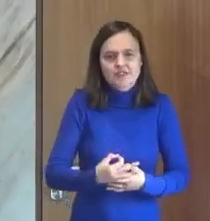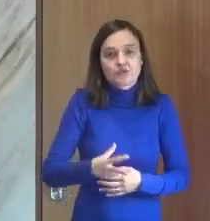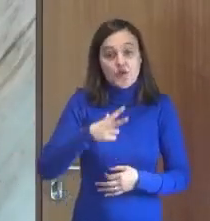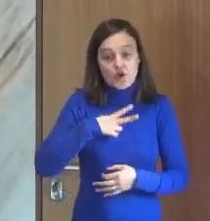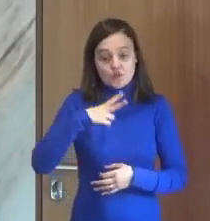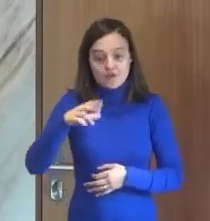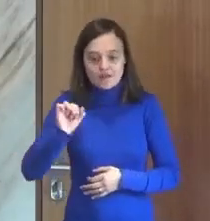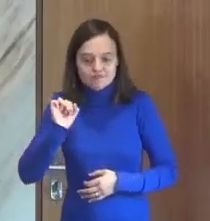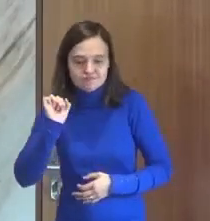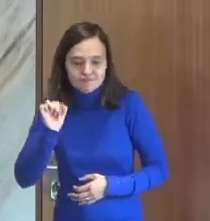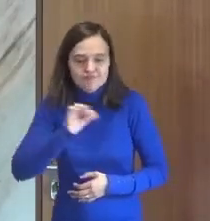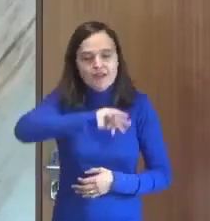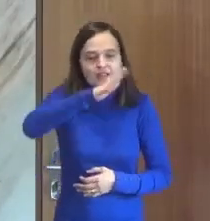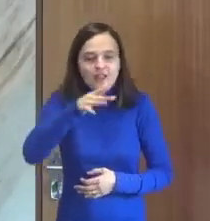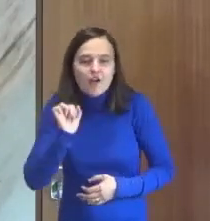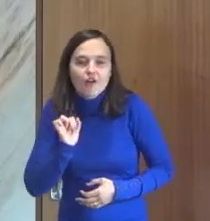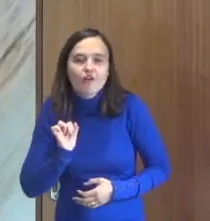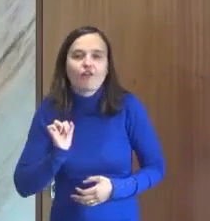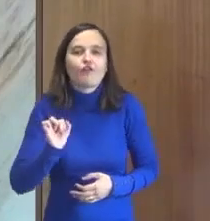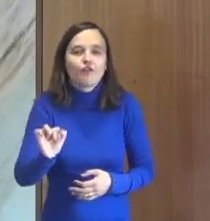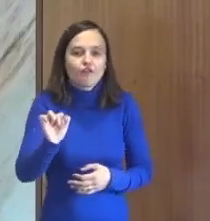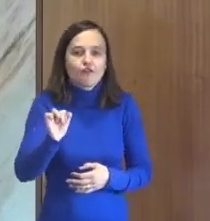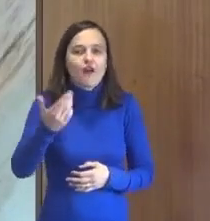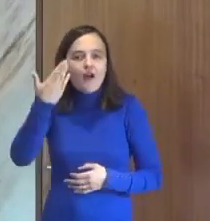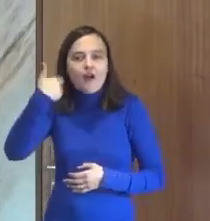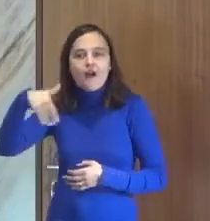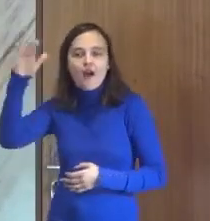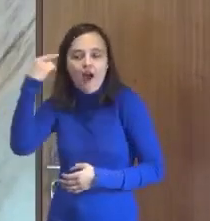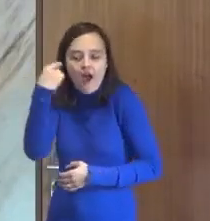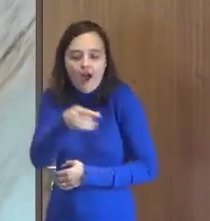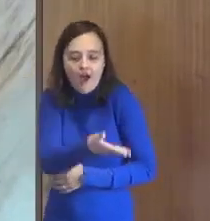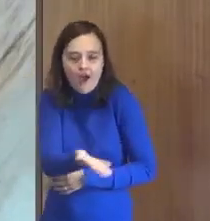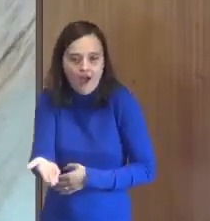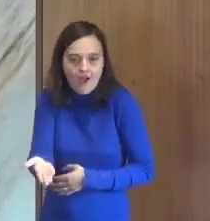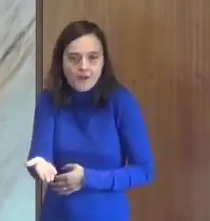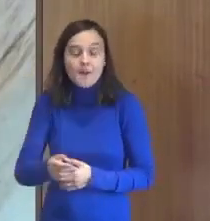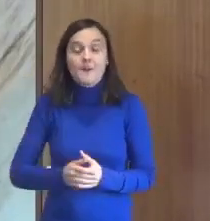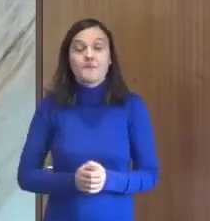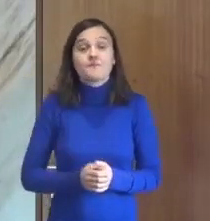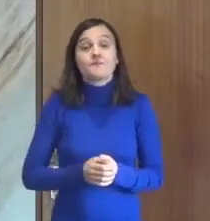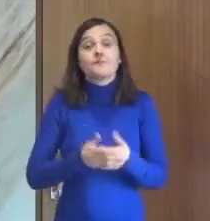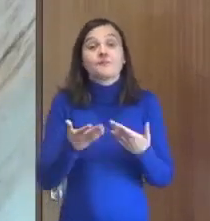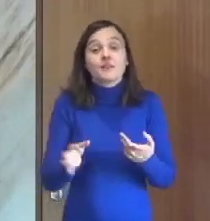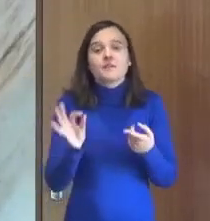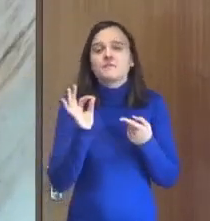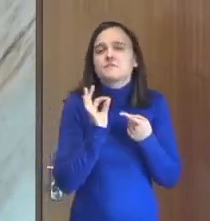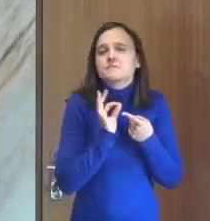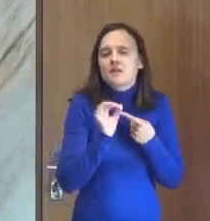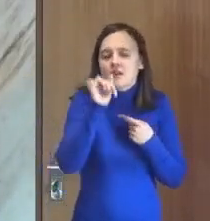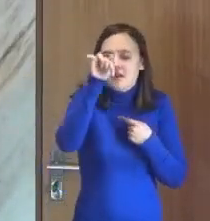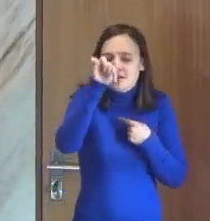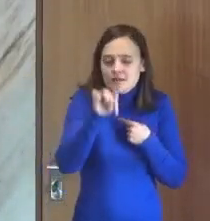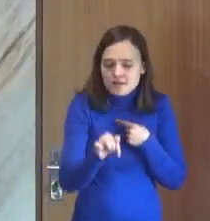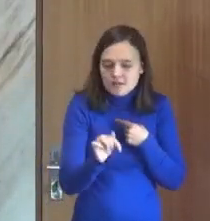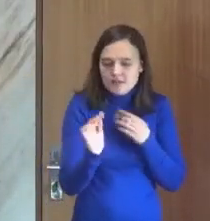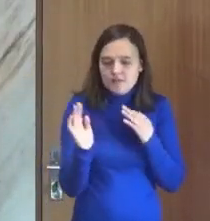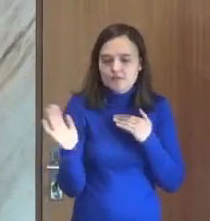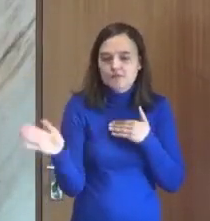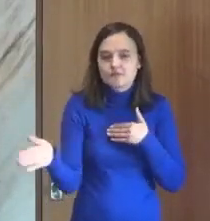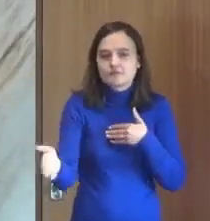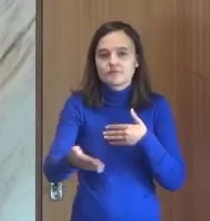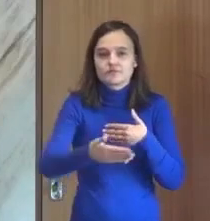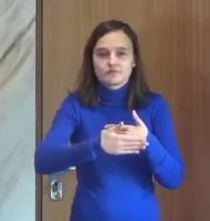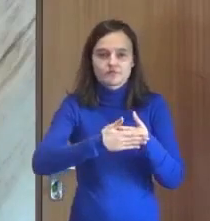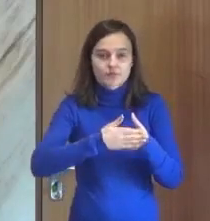grande serra, na Lusitânia interior situada, e que a particular que aqui se encerra, ou